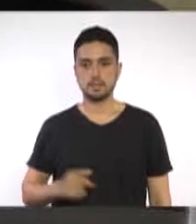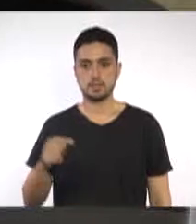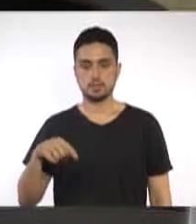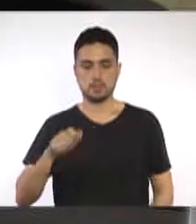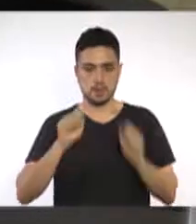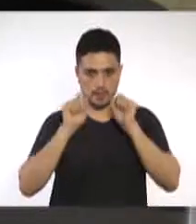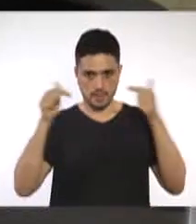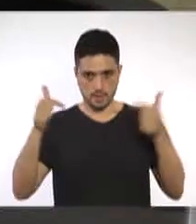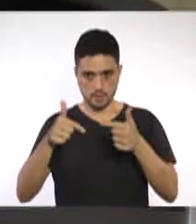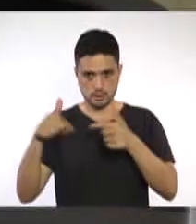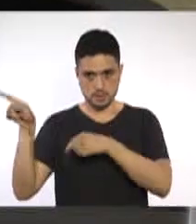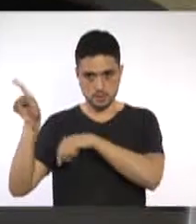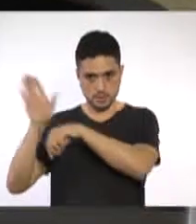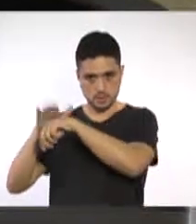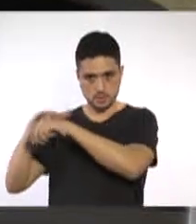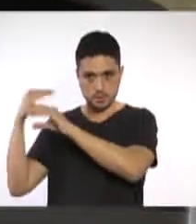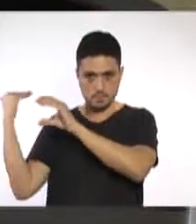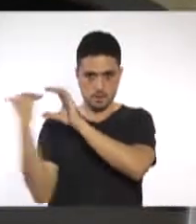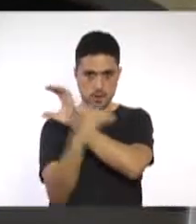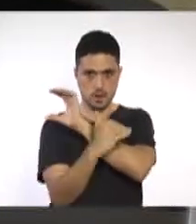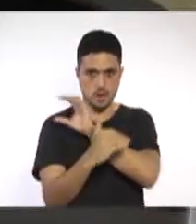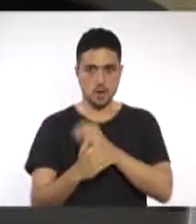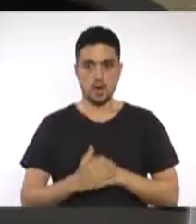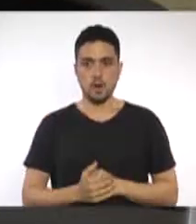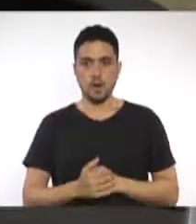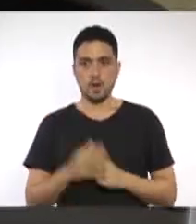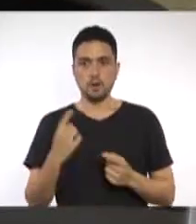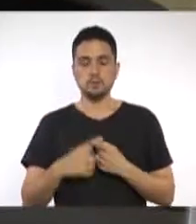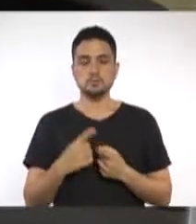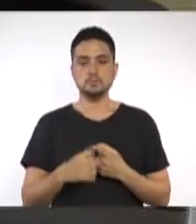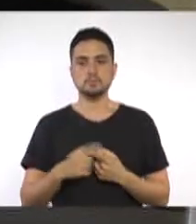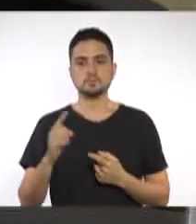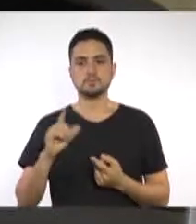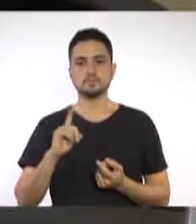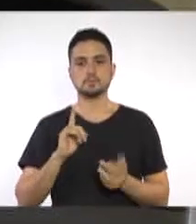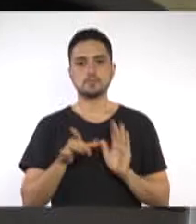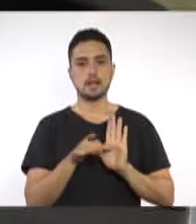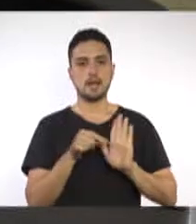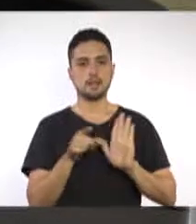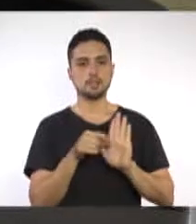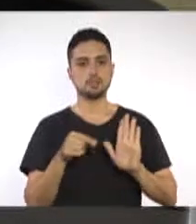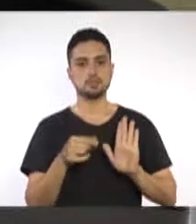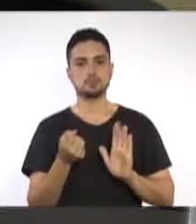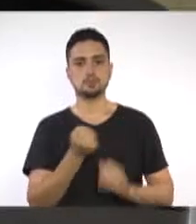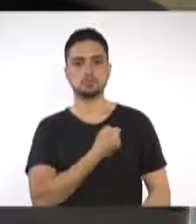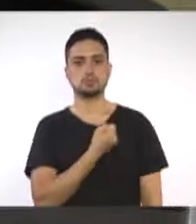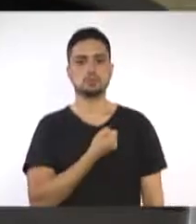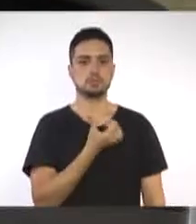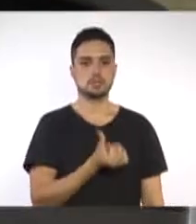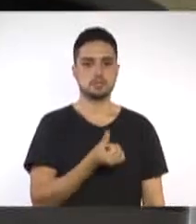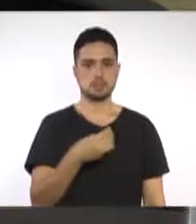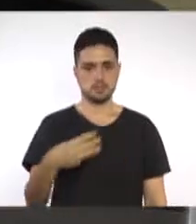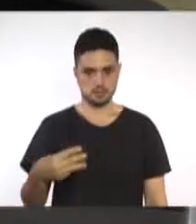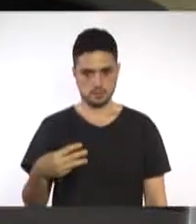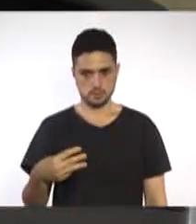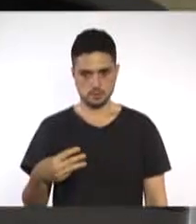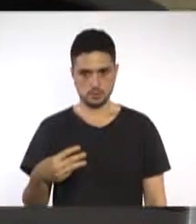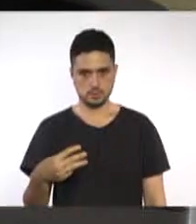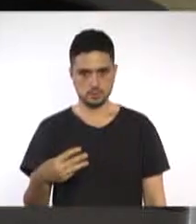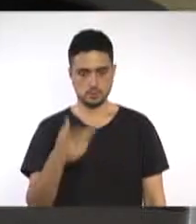A designação do presidente da Assembleia, ela está contida no artigo 63. Compete